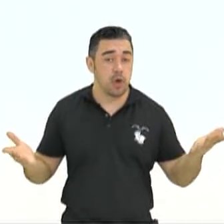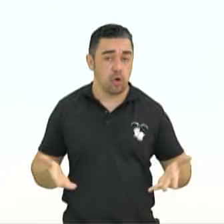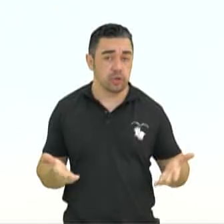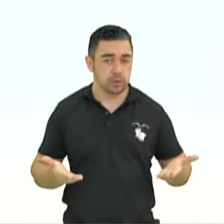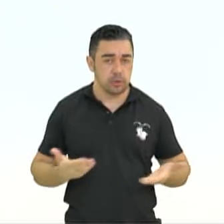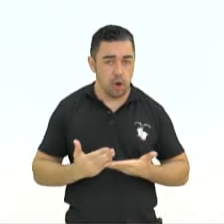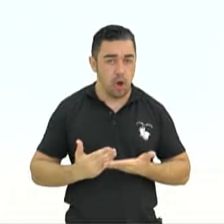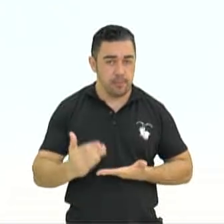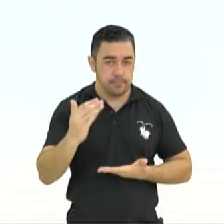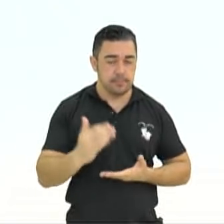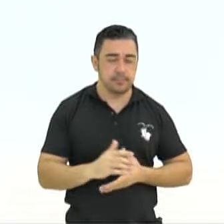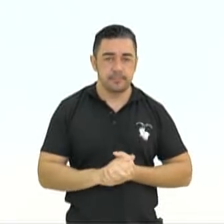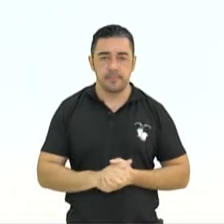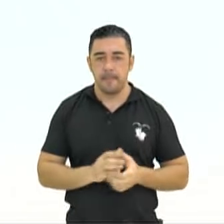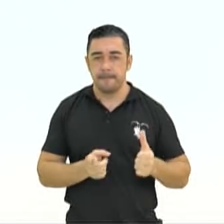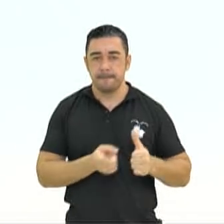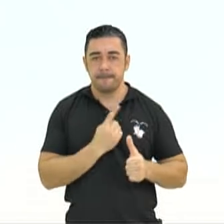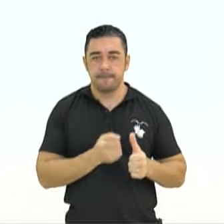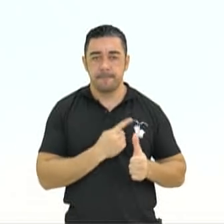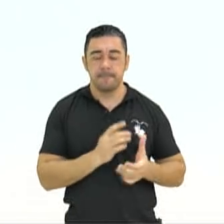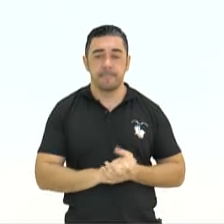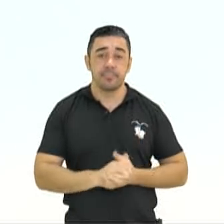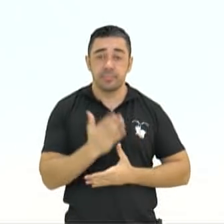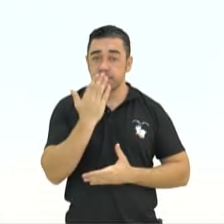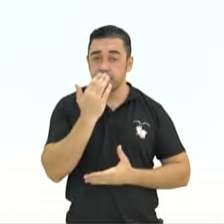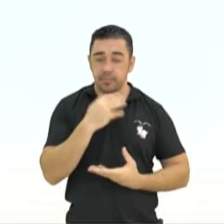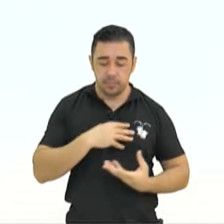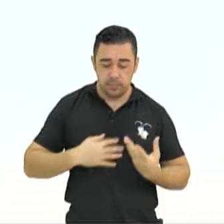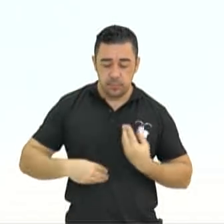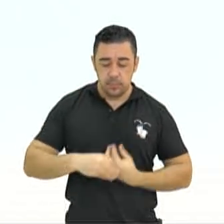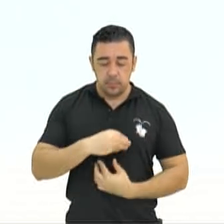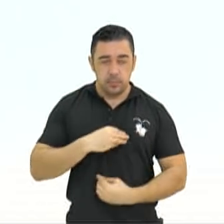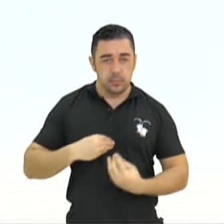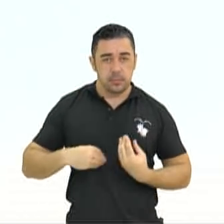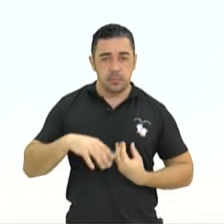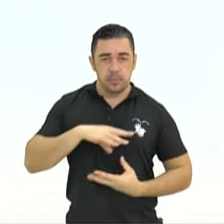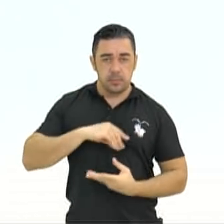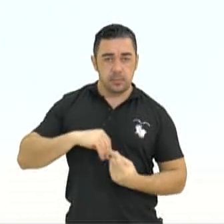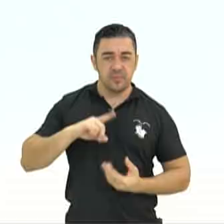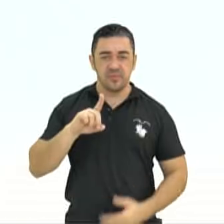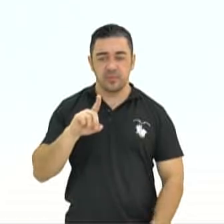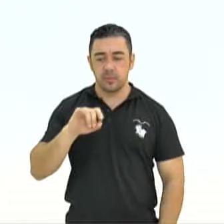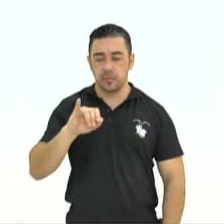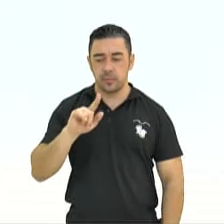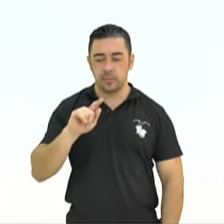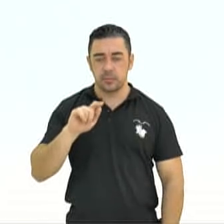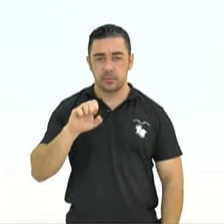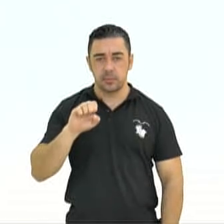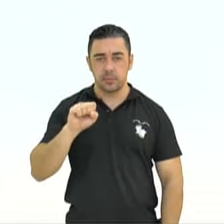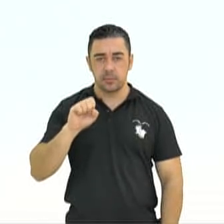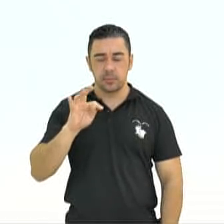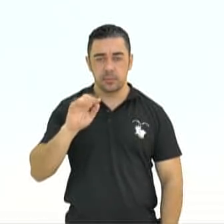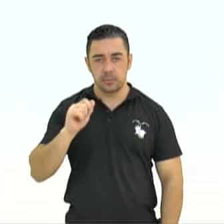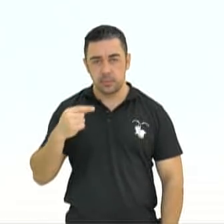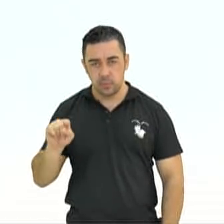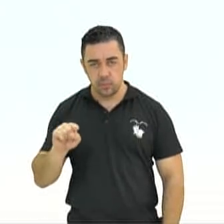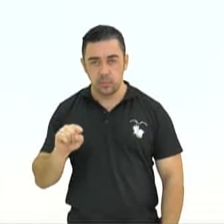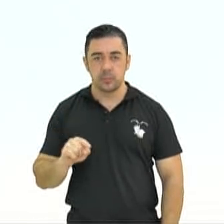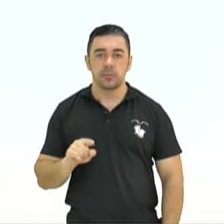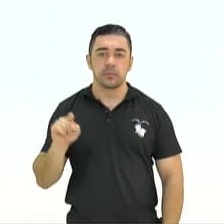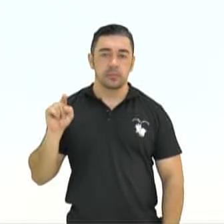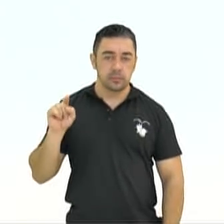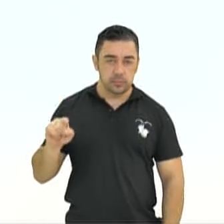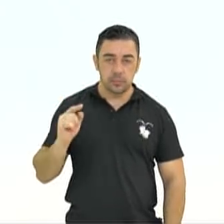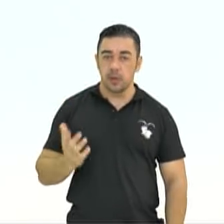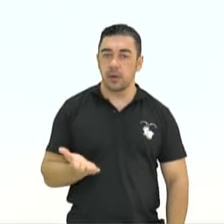tá? Primeiro, digestão. A digestão do animal, o que é a digestão, né? Ele